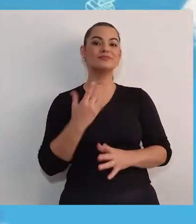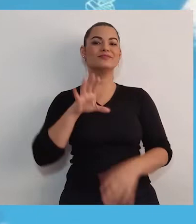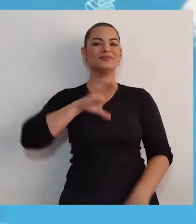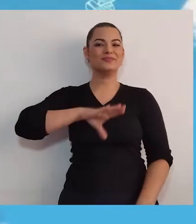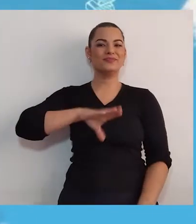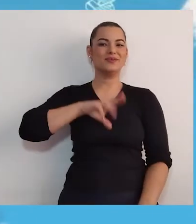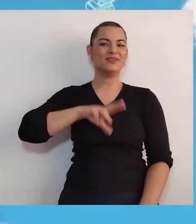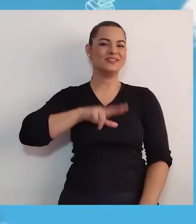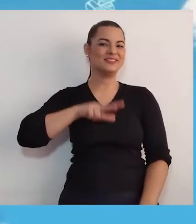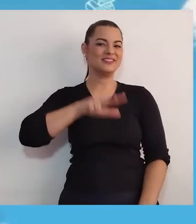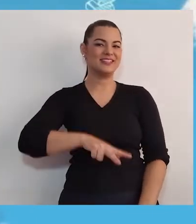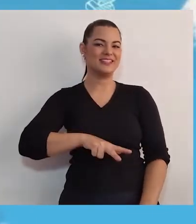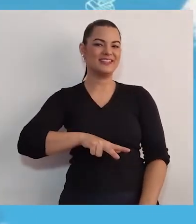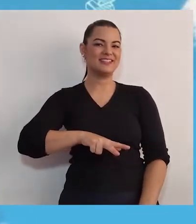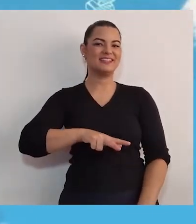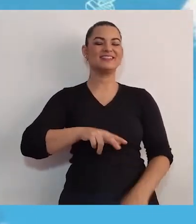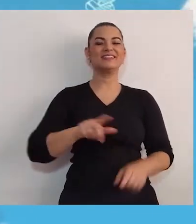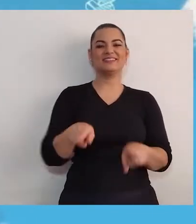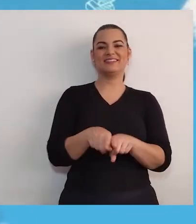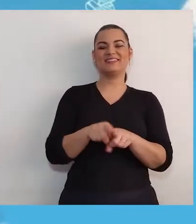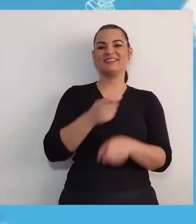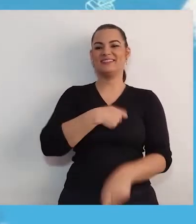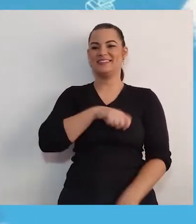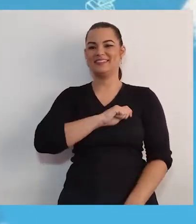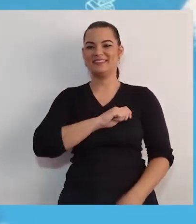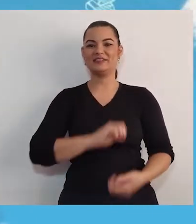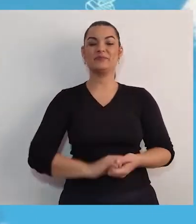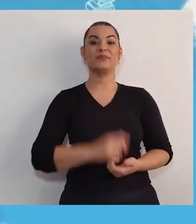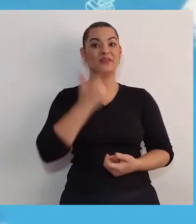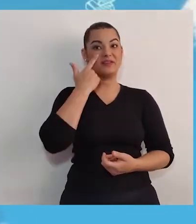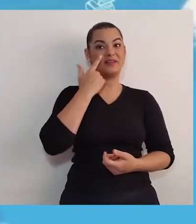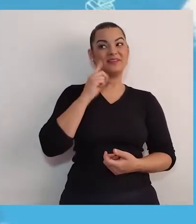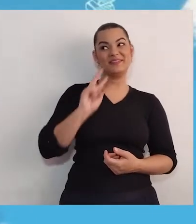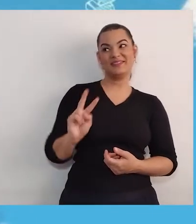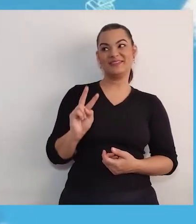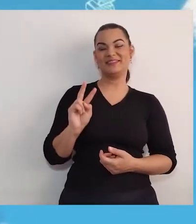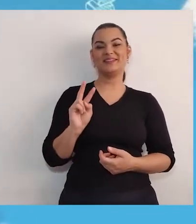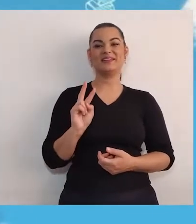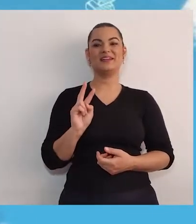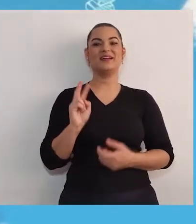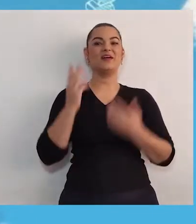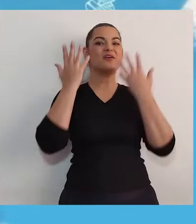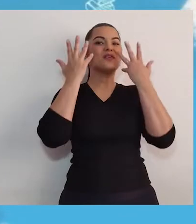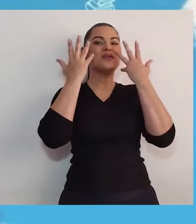Espanha. Vamos ver como ficou o bichinho do nome de Caio?